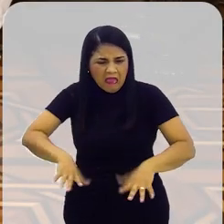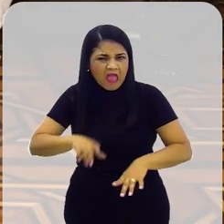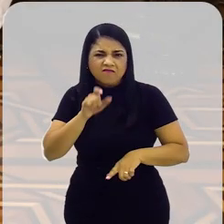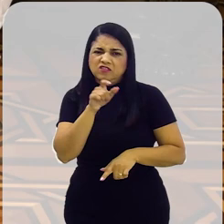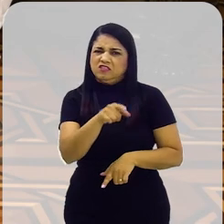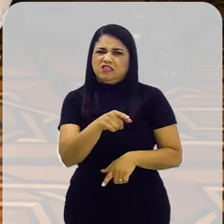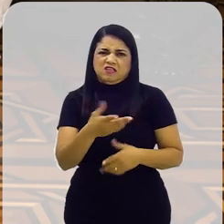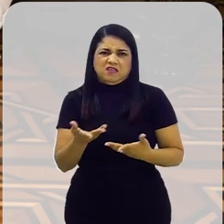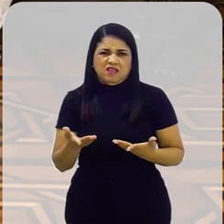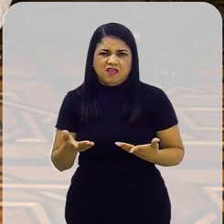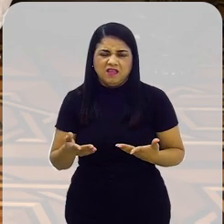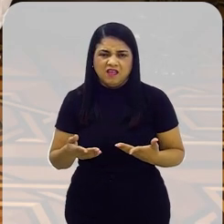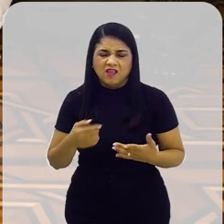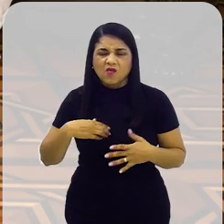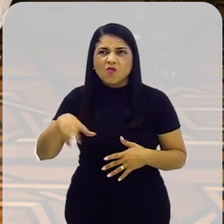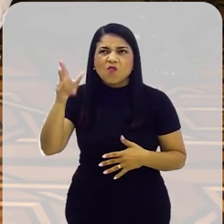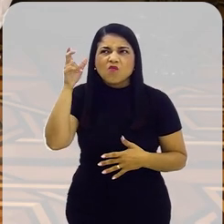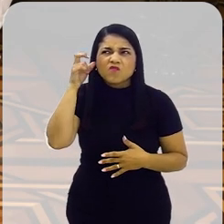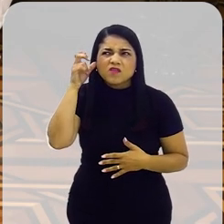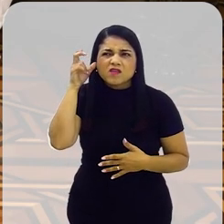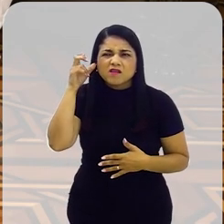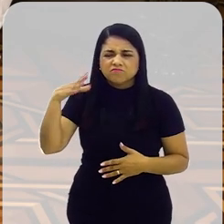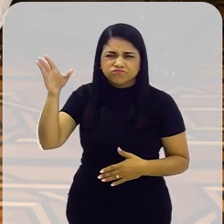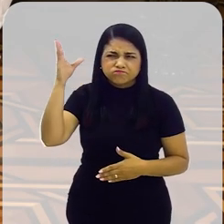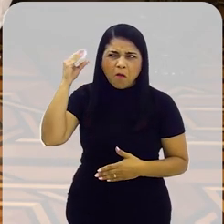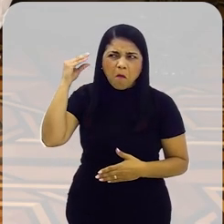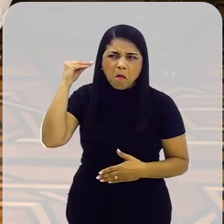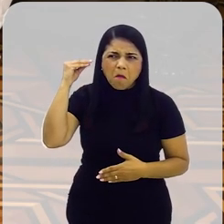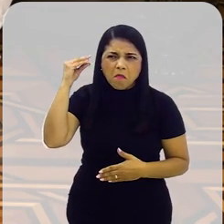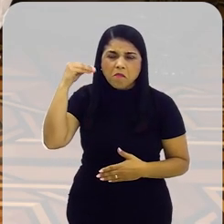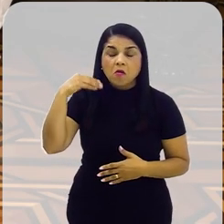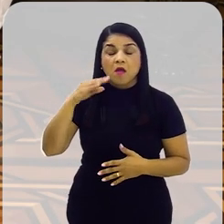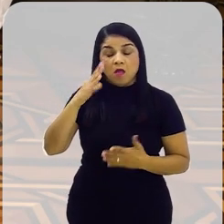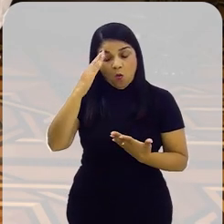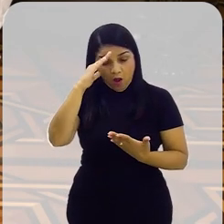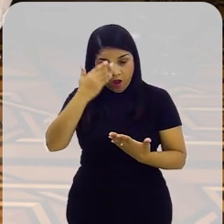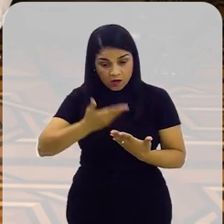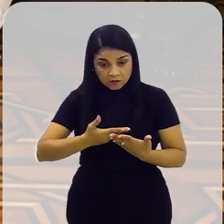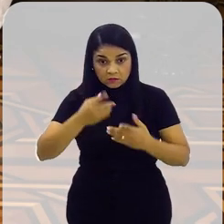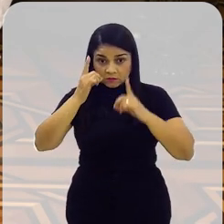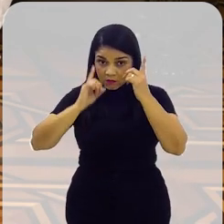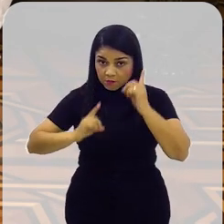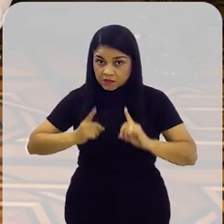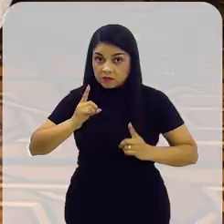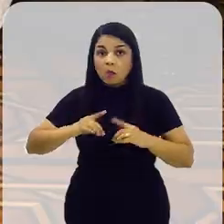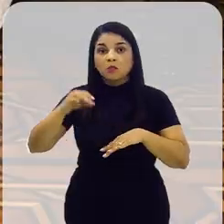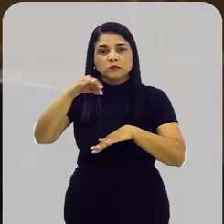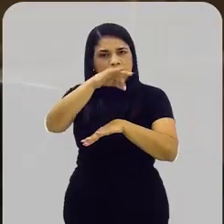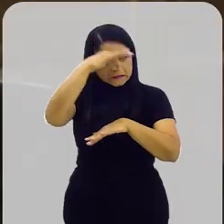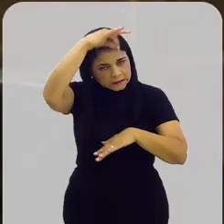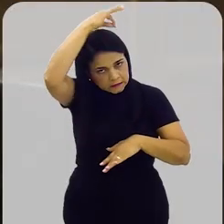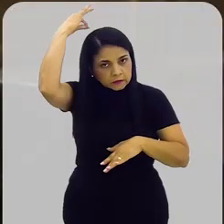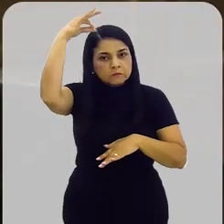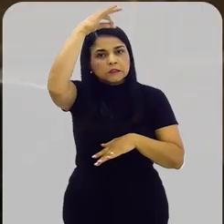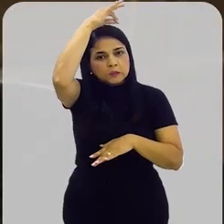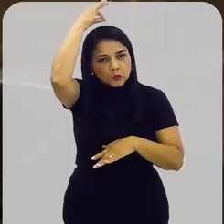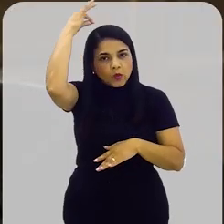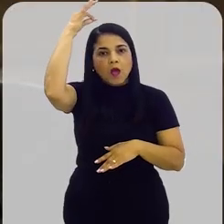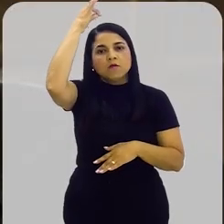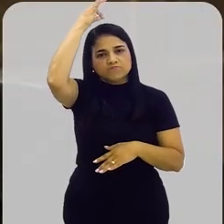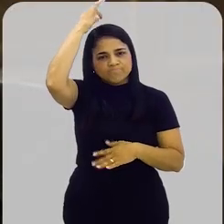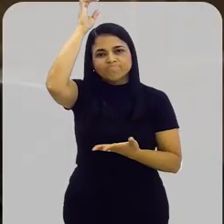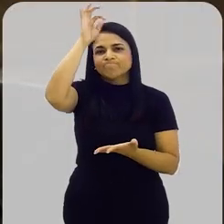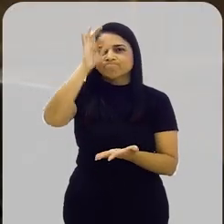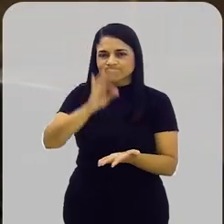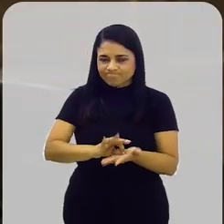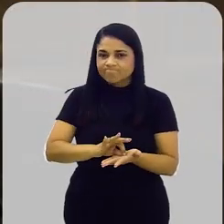você. Eu ficava escutando, sabe? Por isso que eu acredito que muito da depressão é espiritual, sabe? É espiritual.